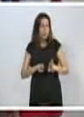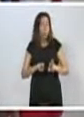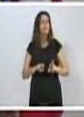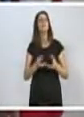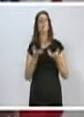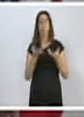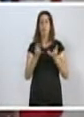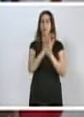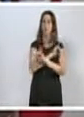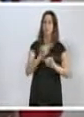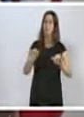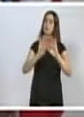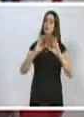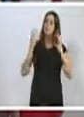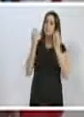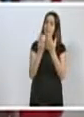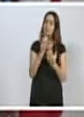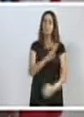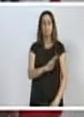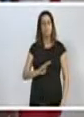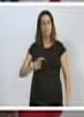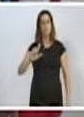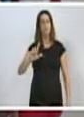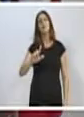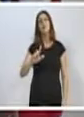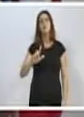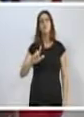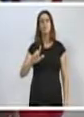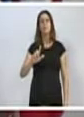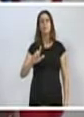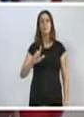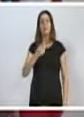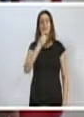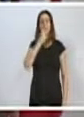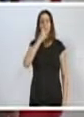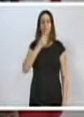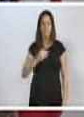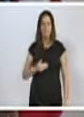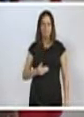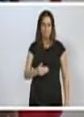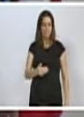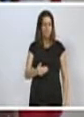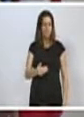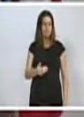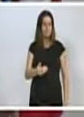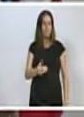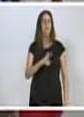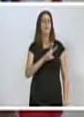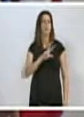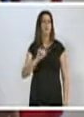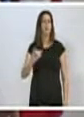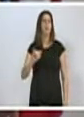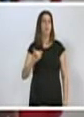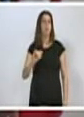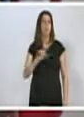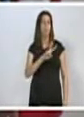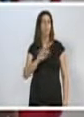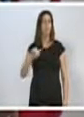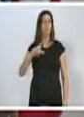dizer a nossa comunidade blumenauense, que em breve nós vamos termos